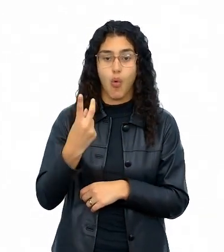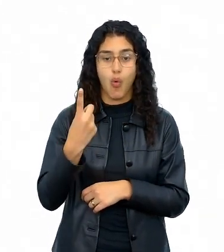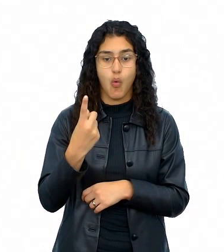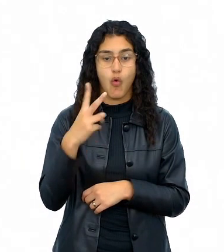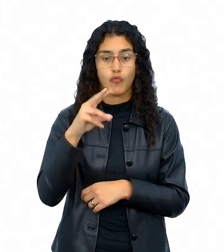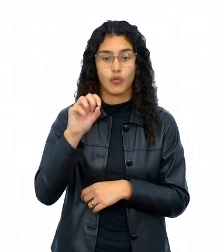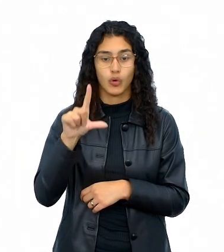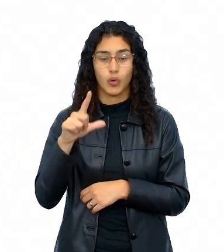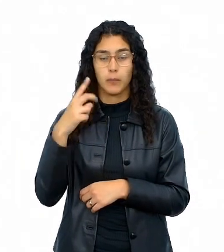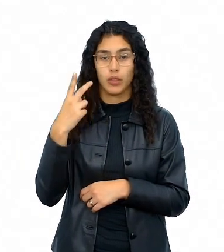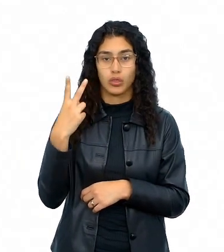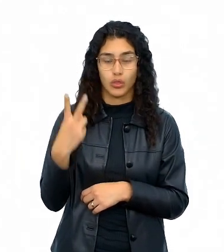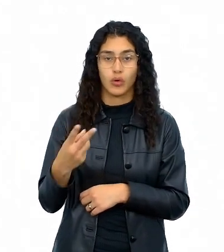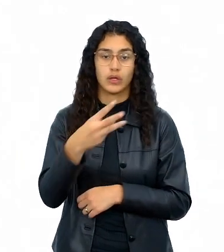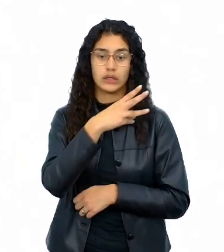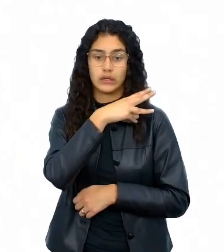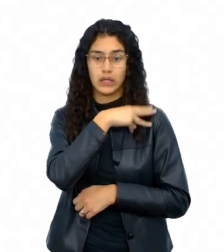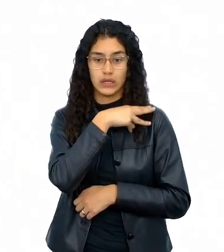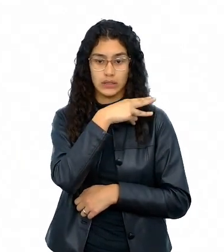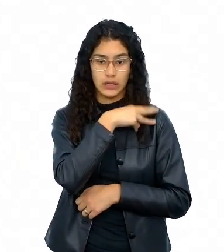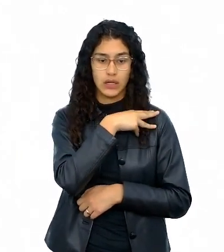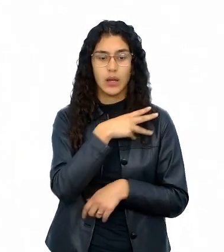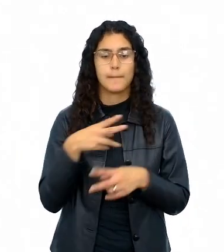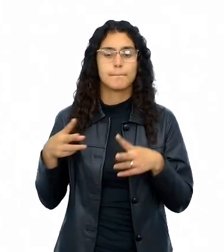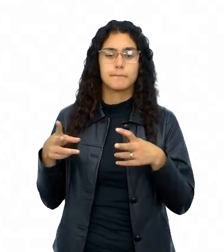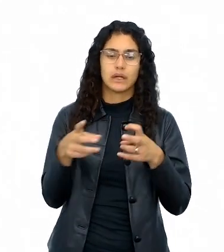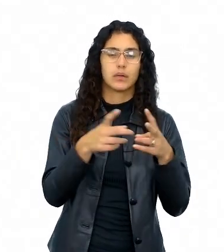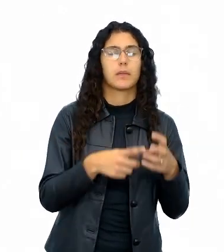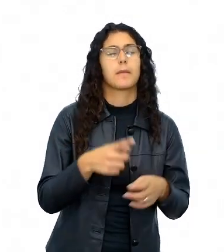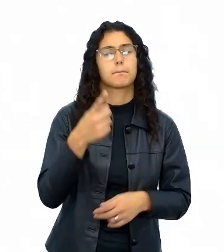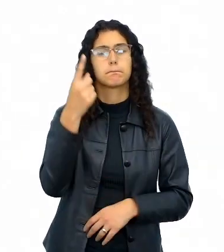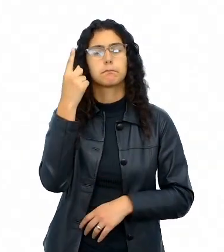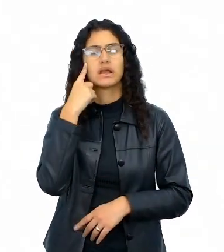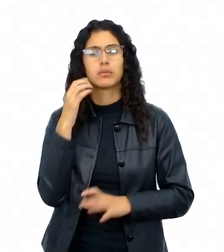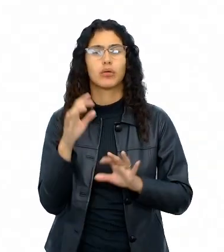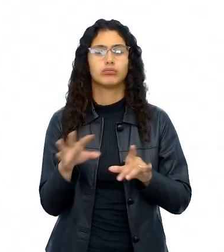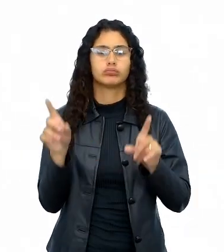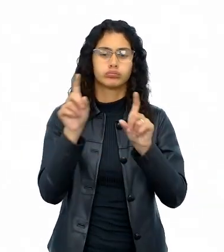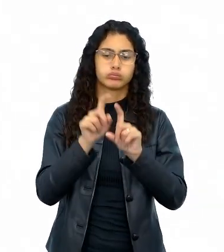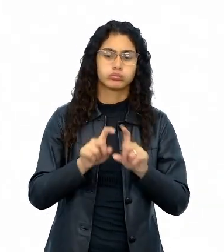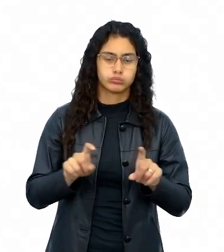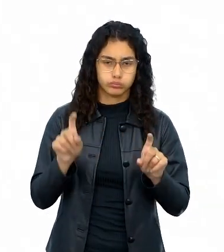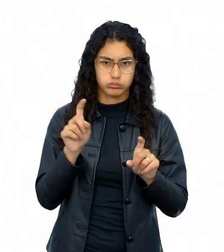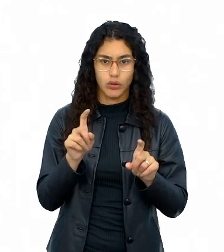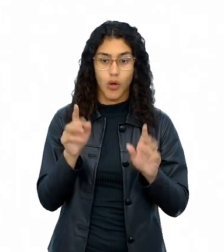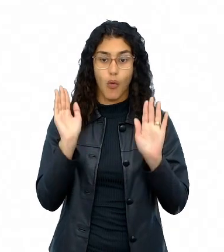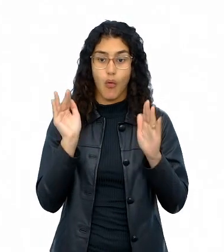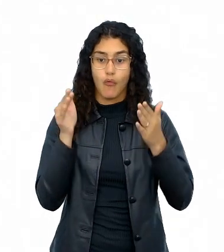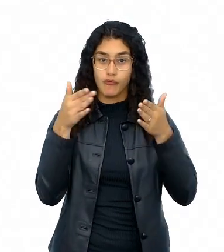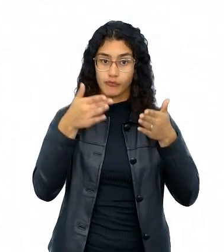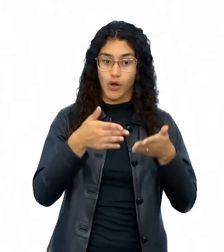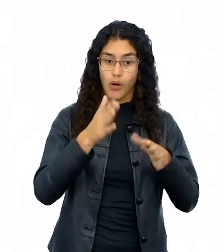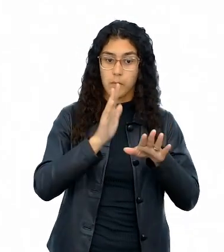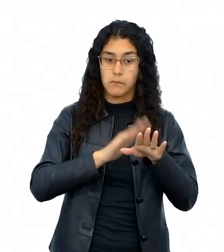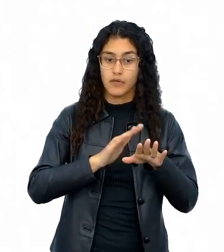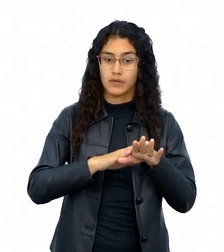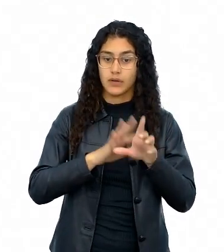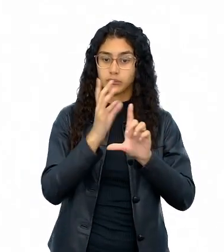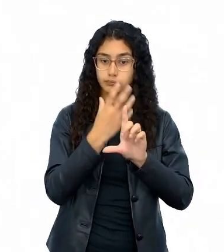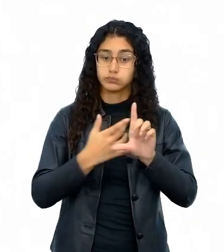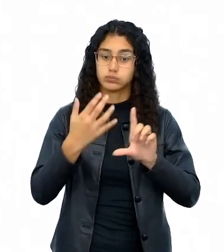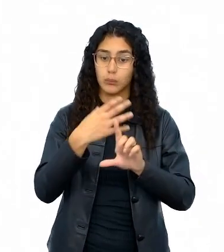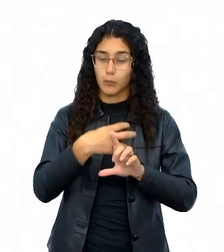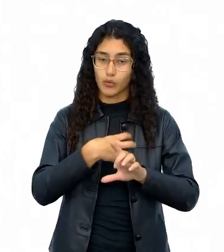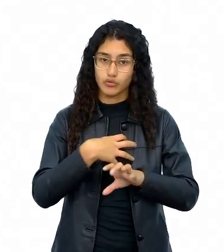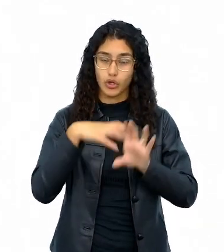da terceira série, na perspectiva do pensamento computacional, com ênfase na construção